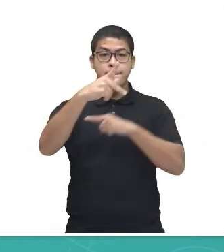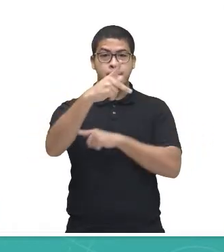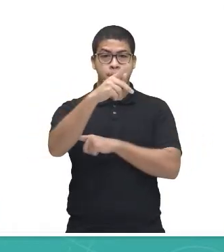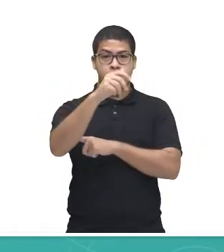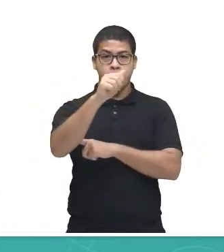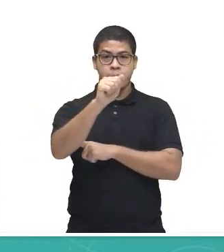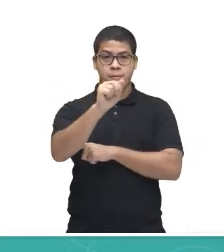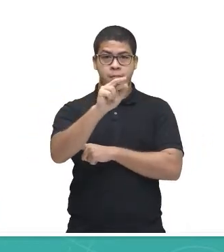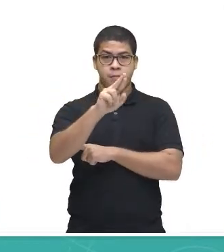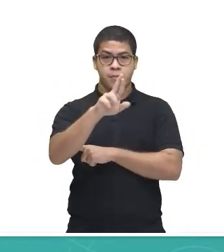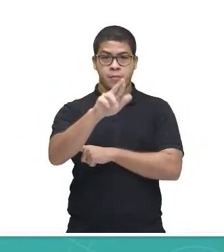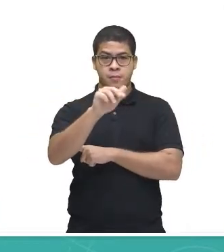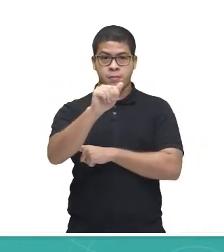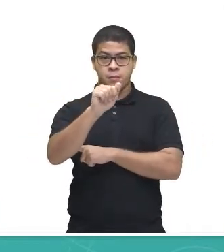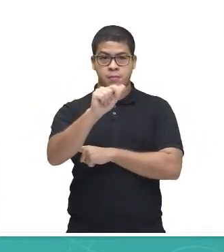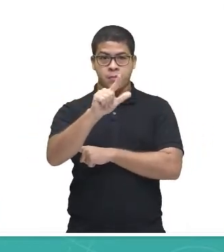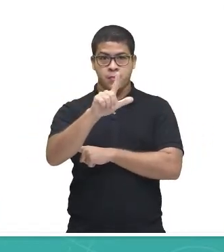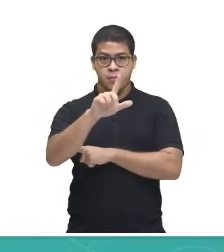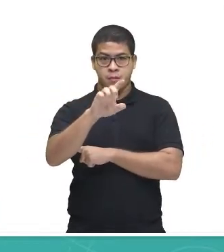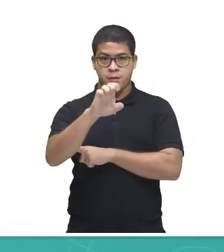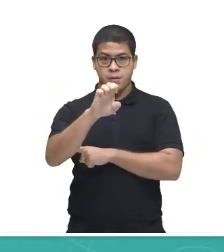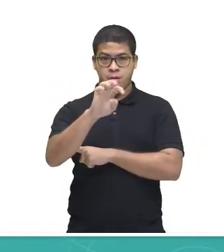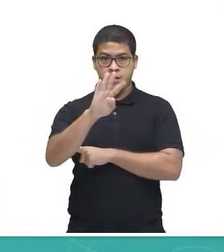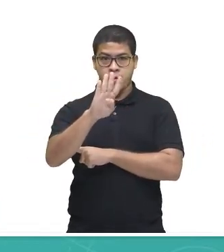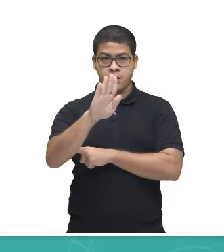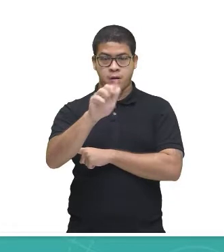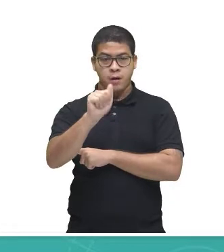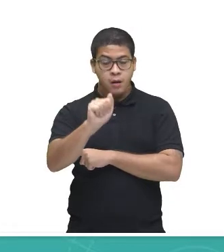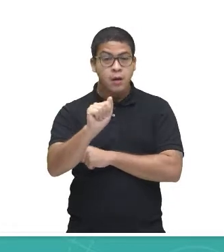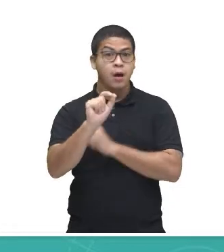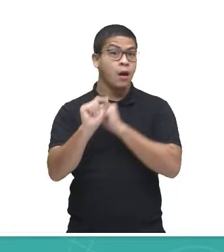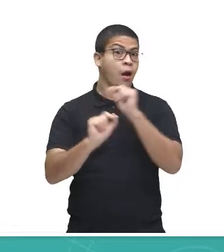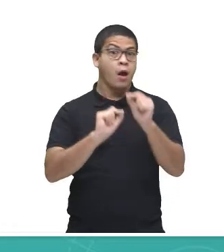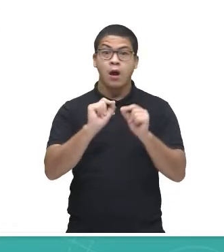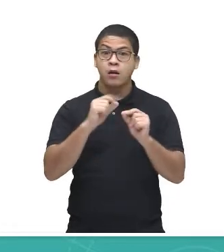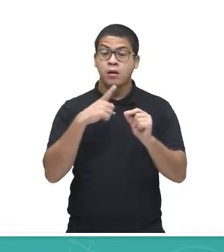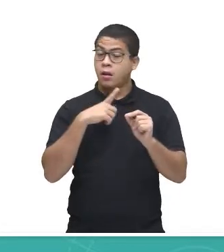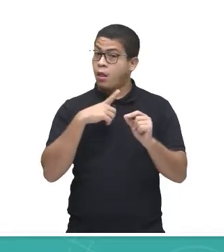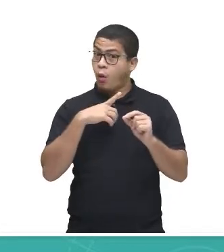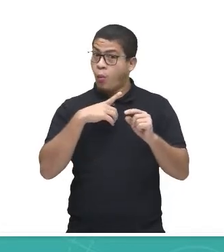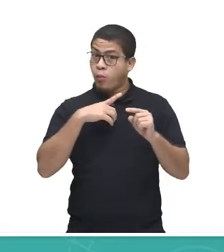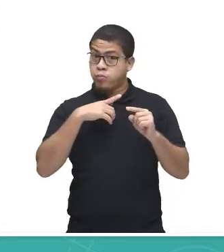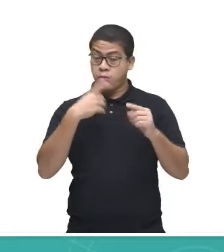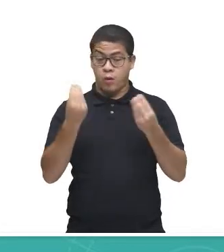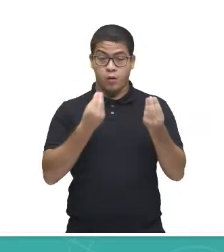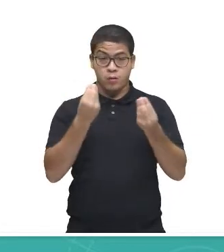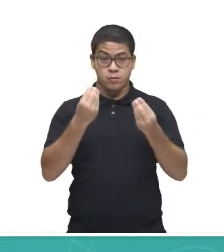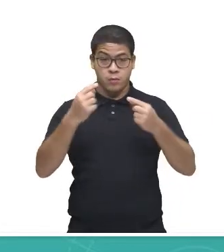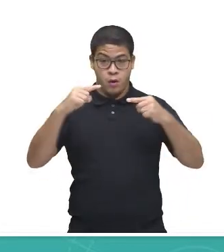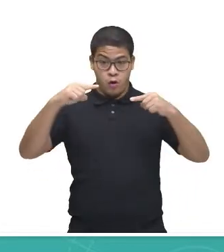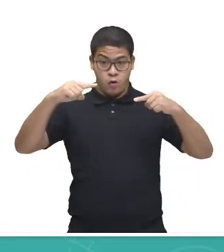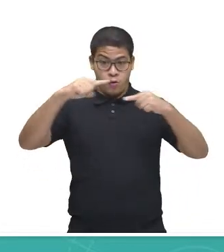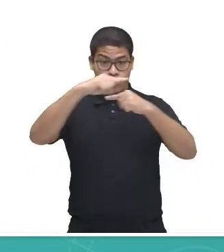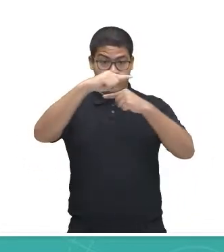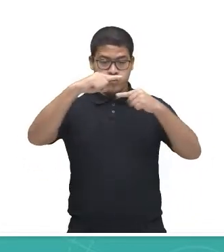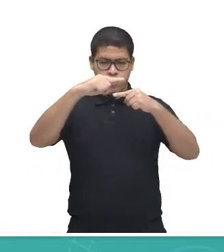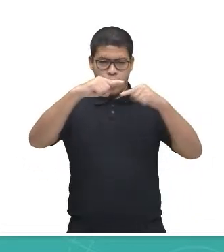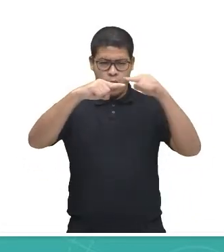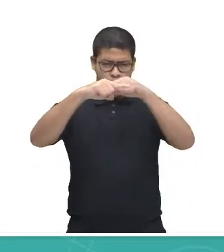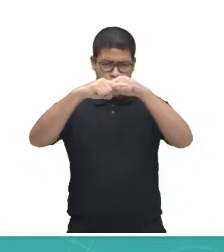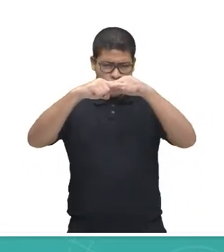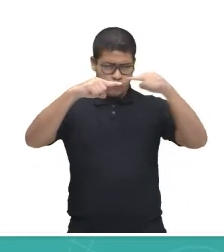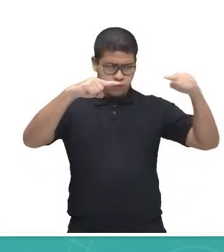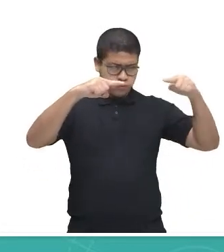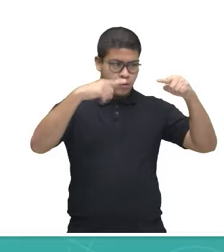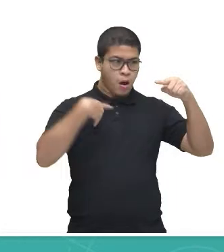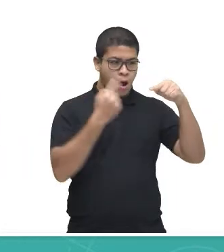que não se encontram em nenhum ponto. Aqui nesse caso, então, eu vou chamá-las de reta